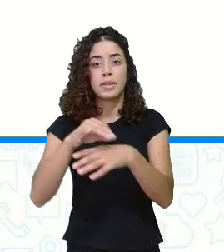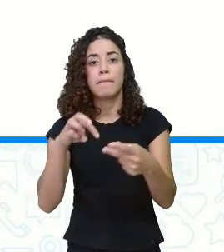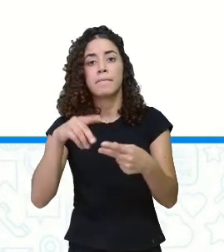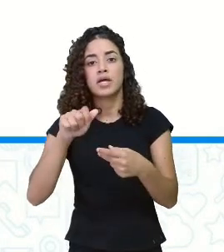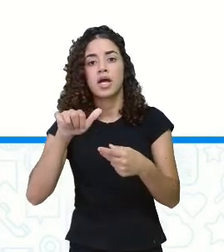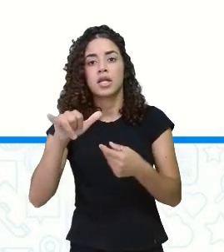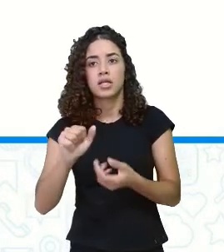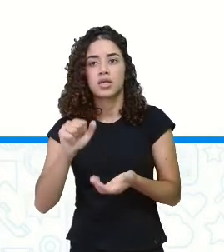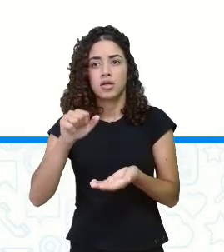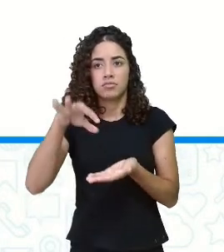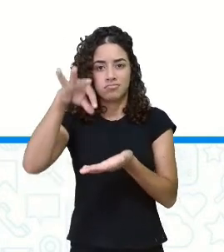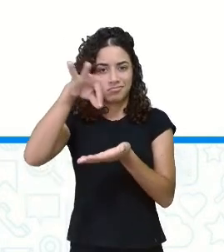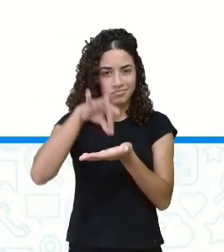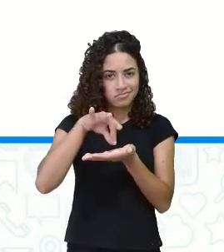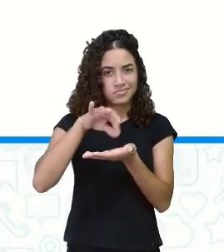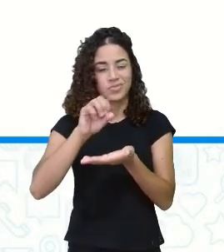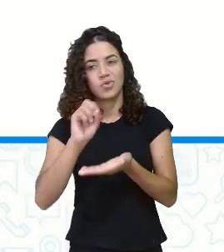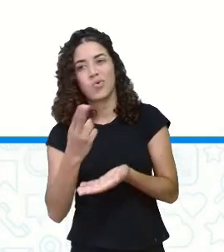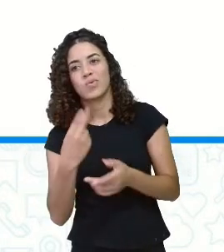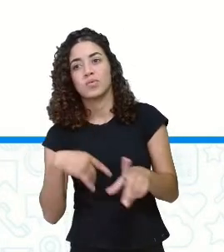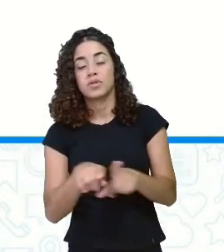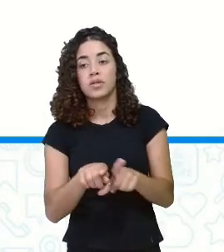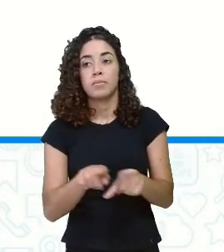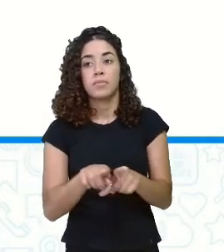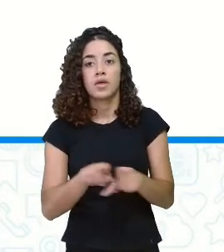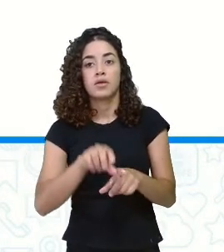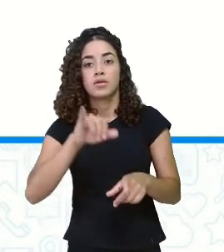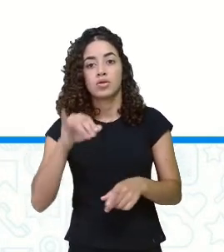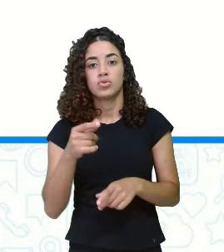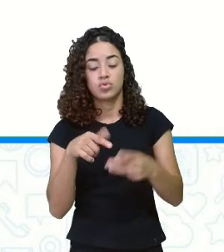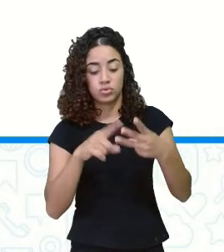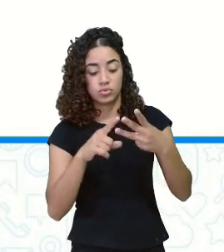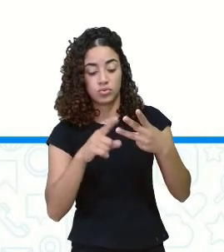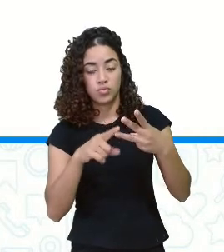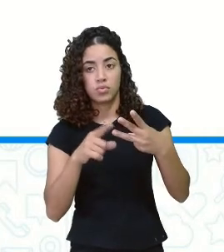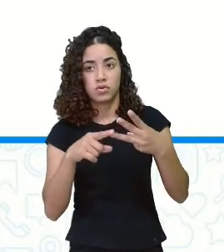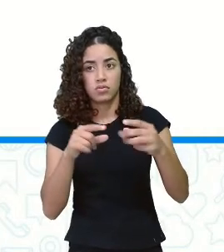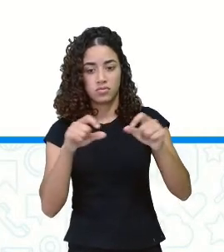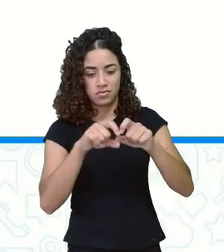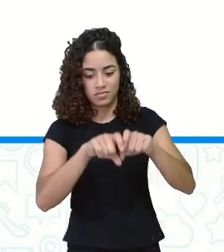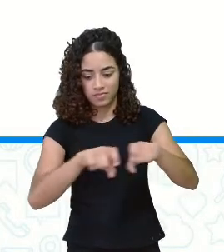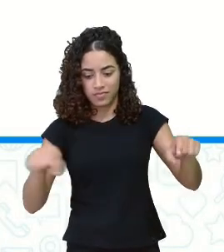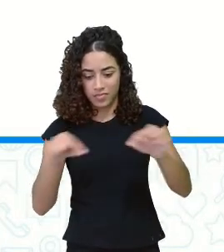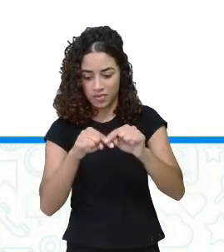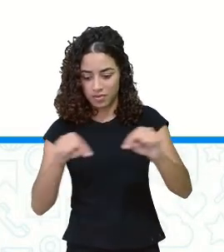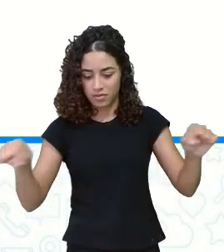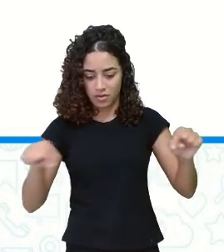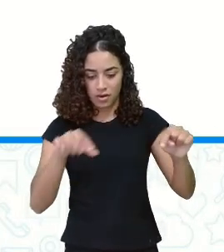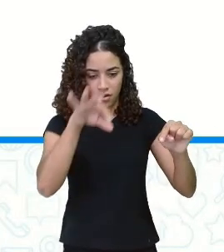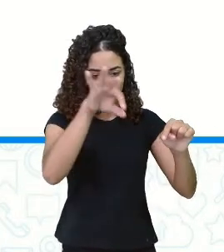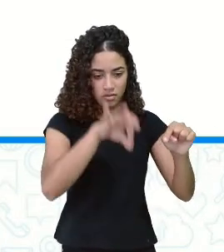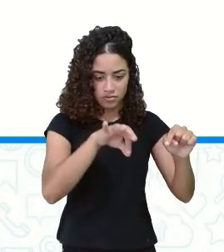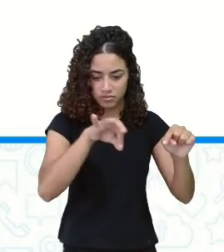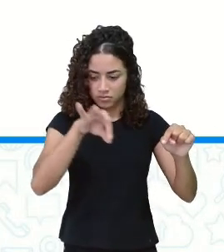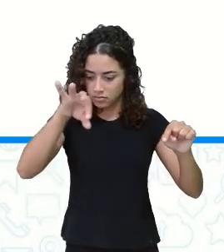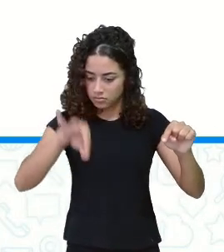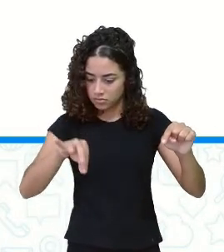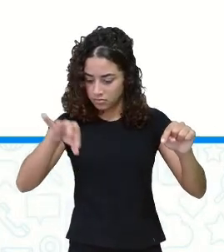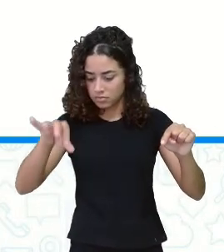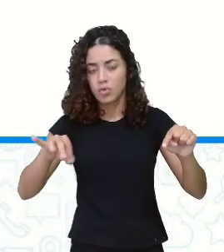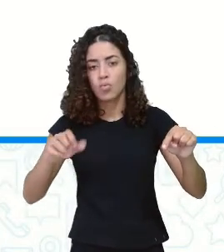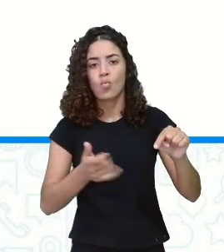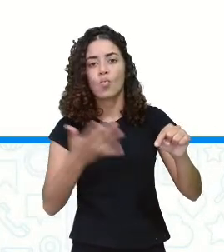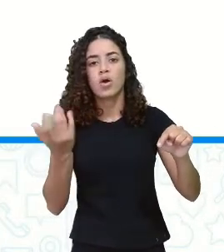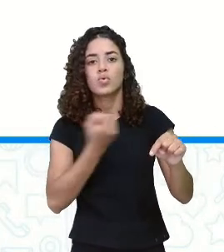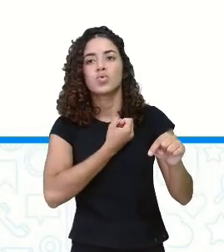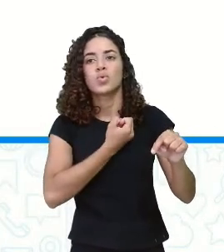bem em cima? E o de João? Qual é o número que cada criança se localiza ali na reta numérica?